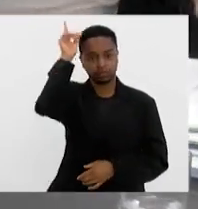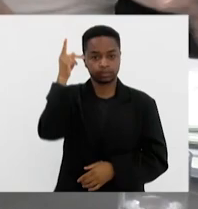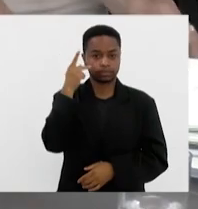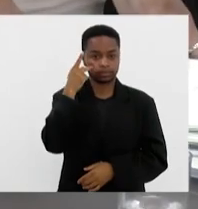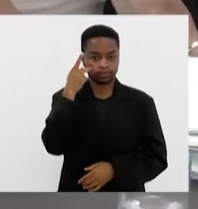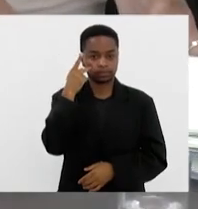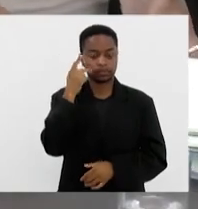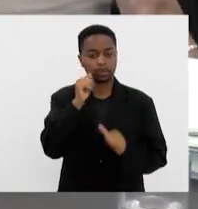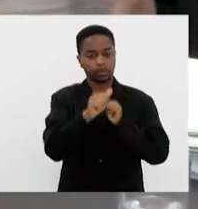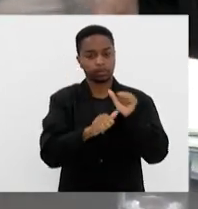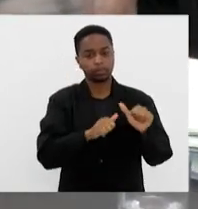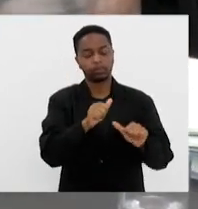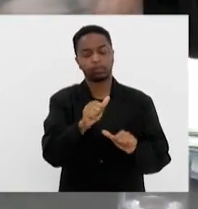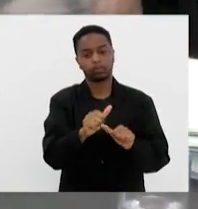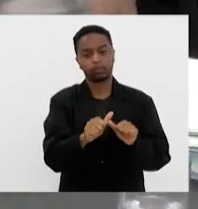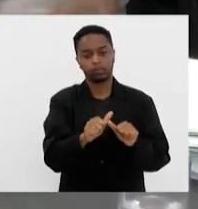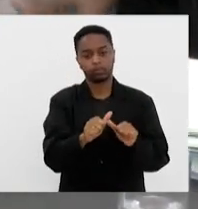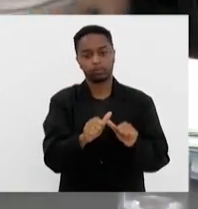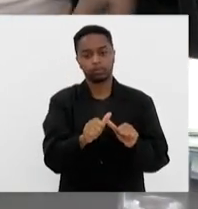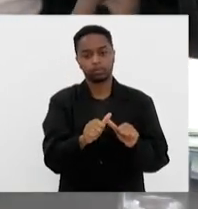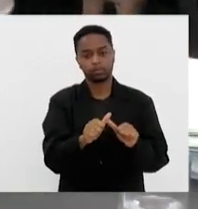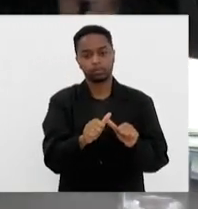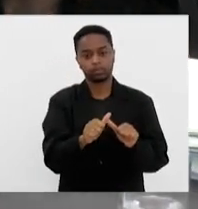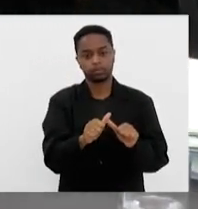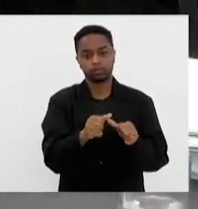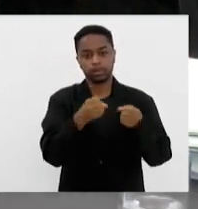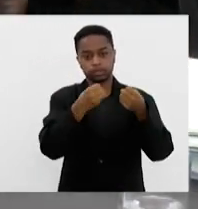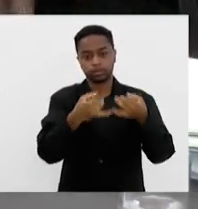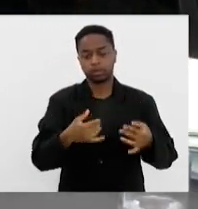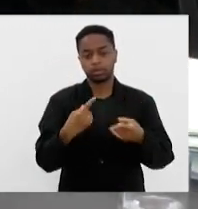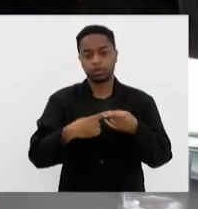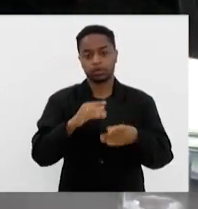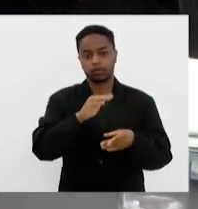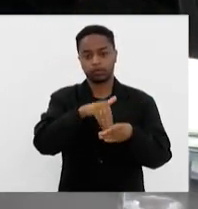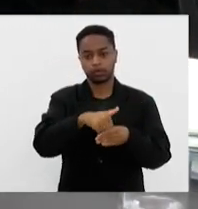a fazer as alterações nas